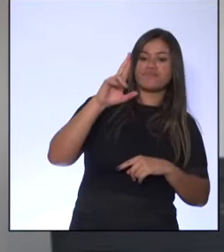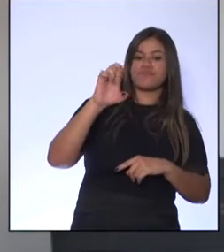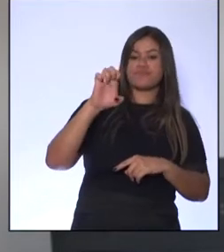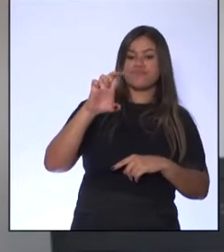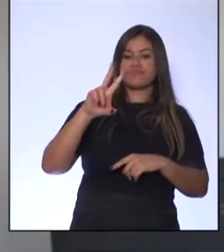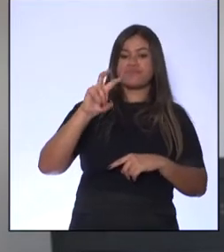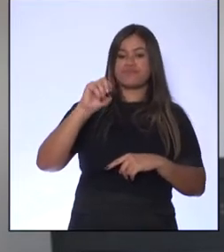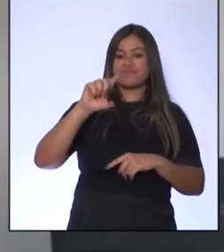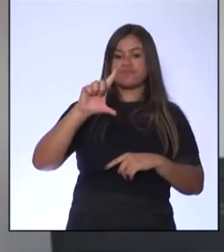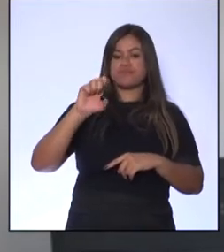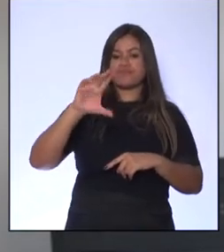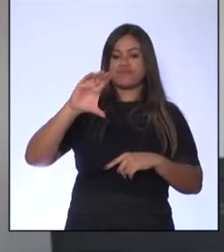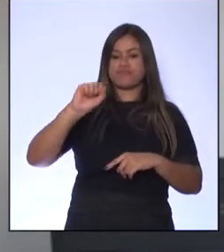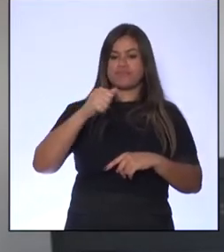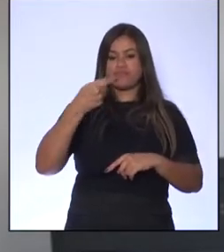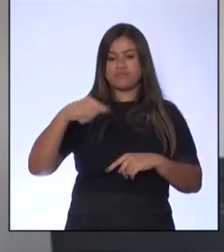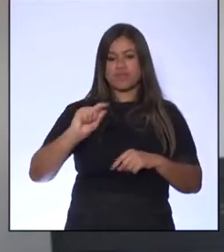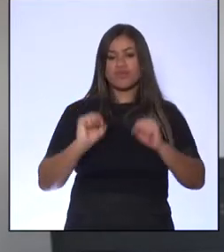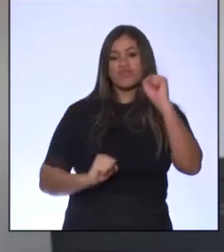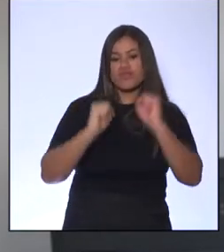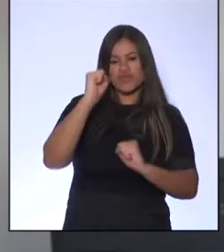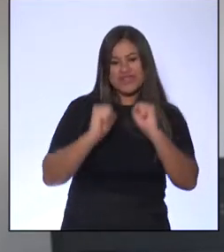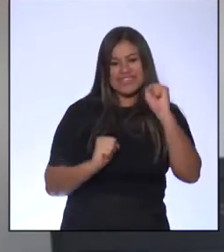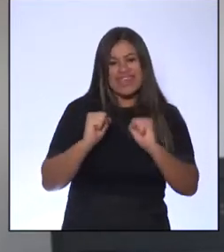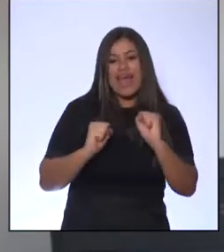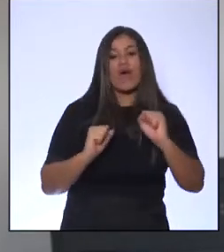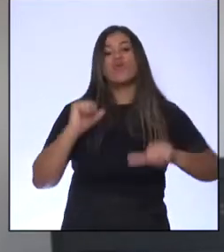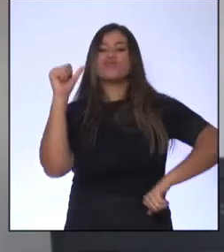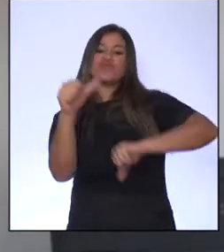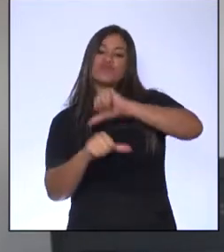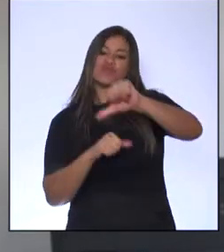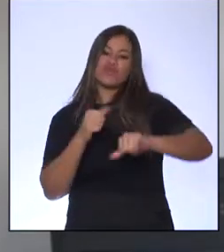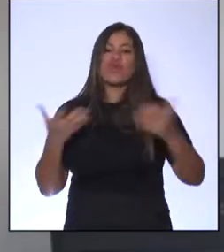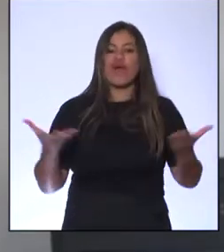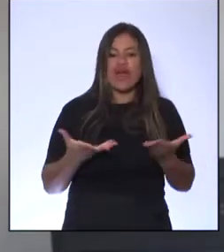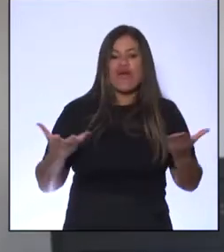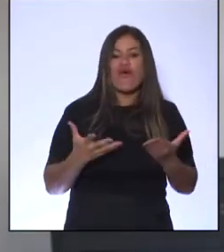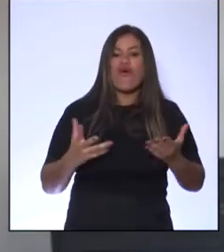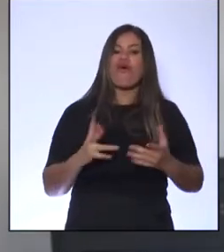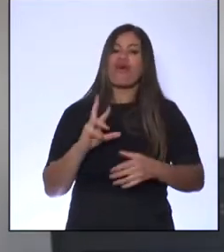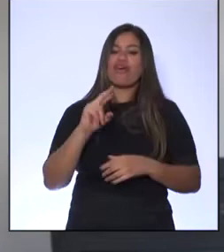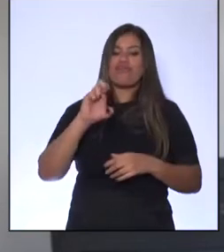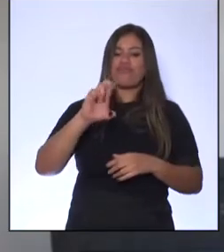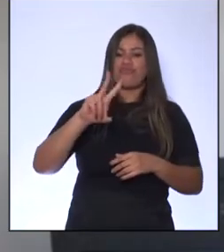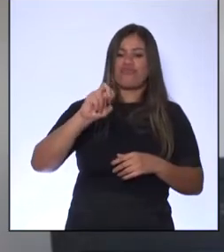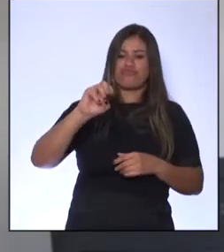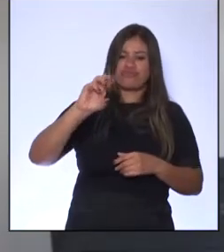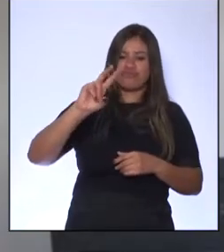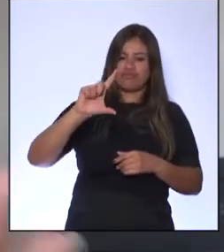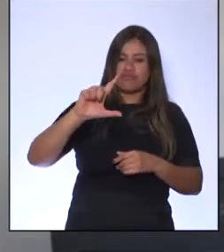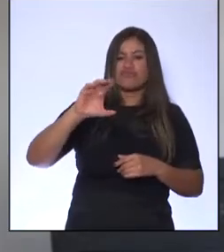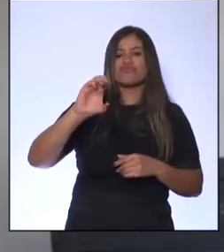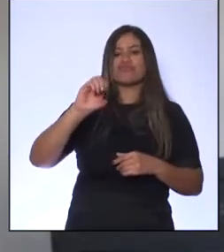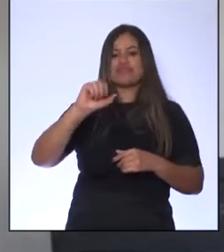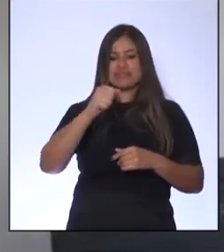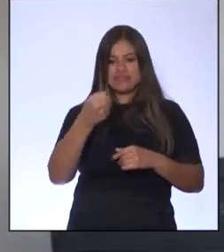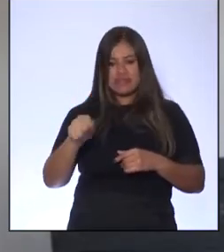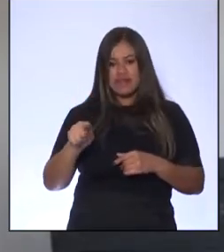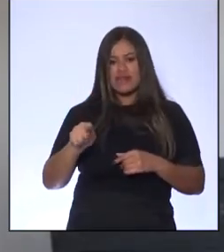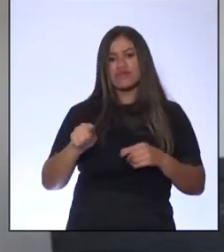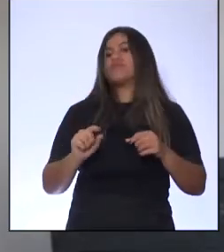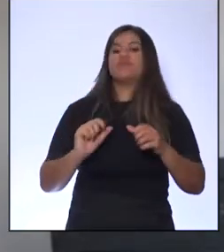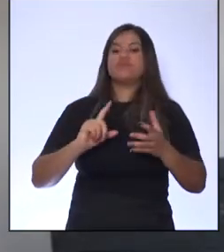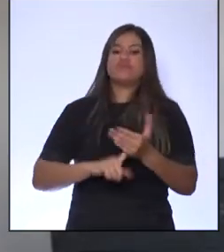em plena revolução tecnológica e do conhecimento. E é claro que essa escola tem que se adaptar